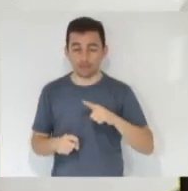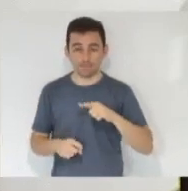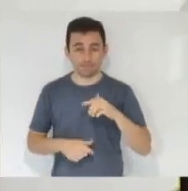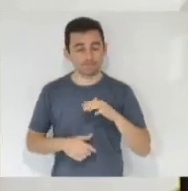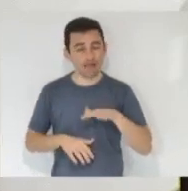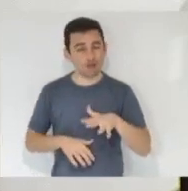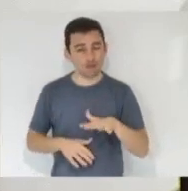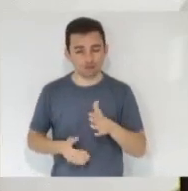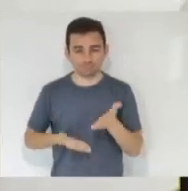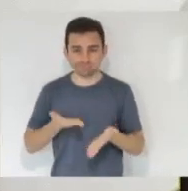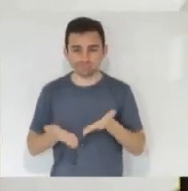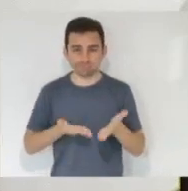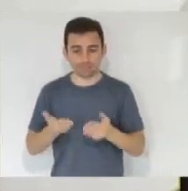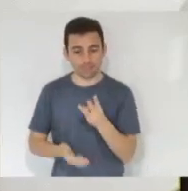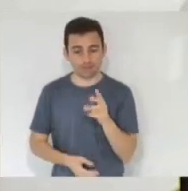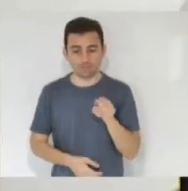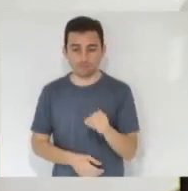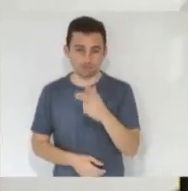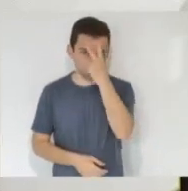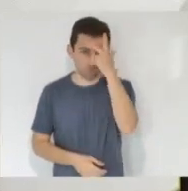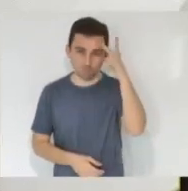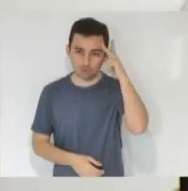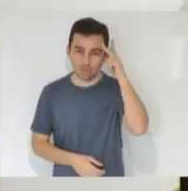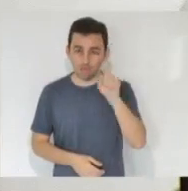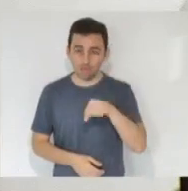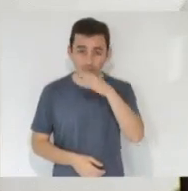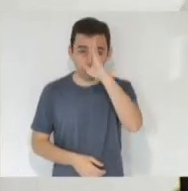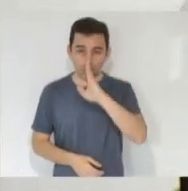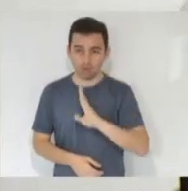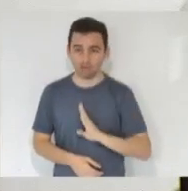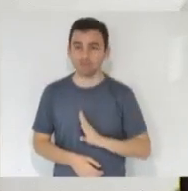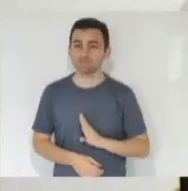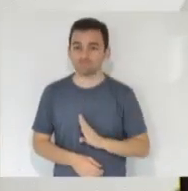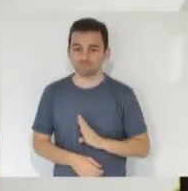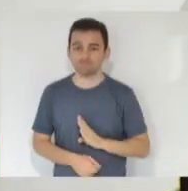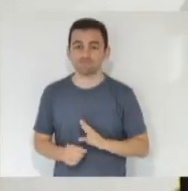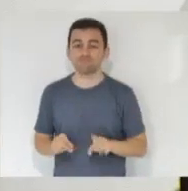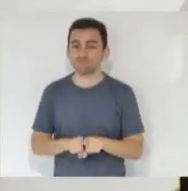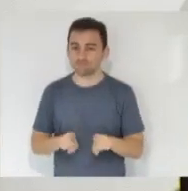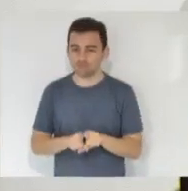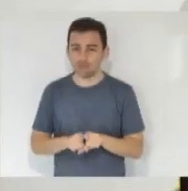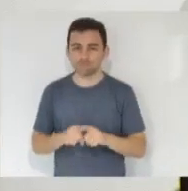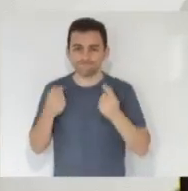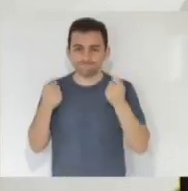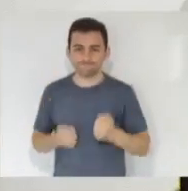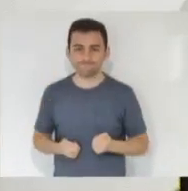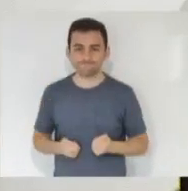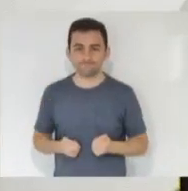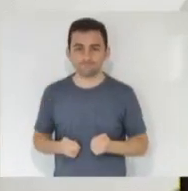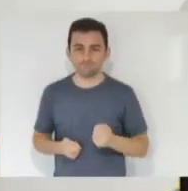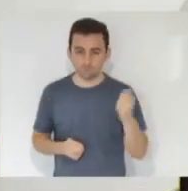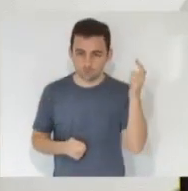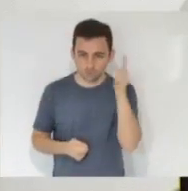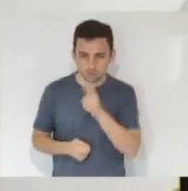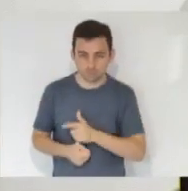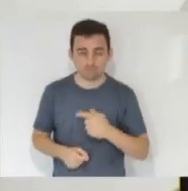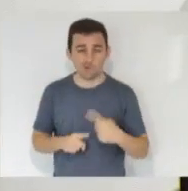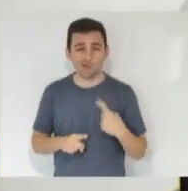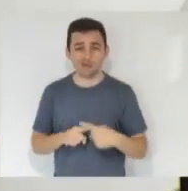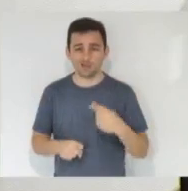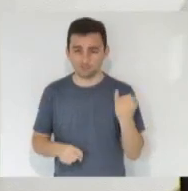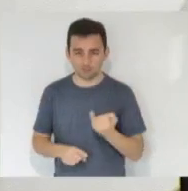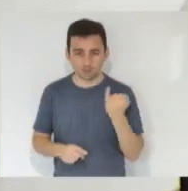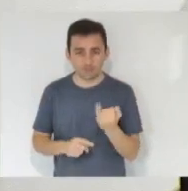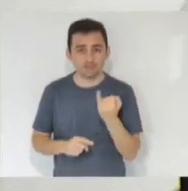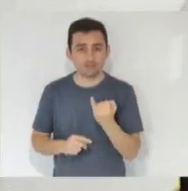mês, de maneira totalmente gratuita. E se consolida como um importante